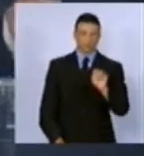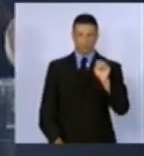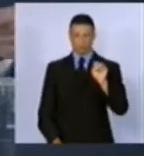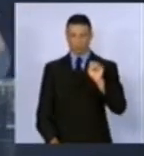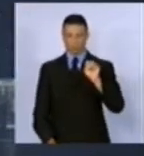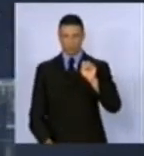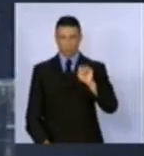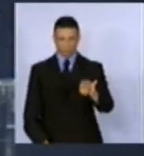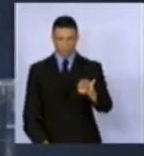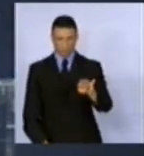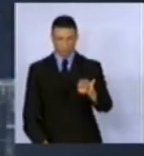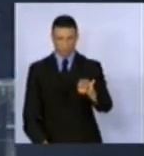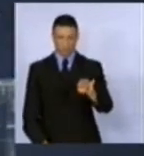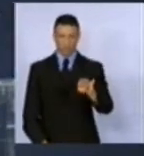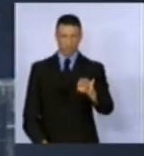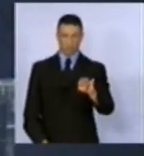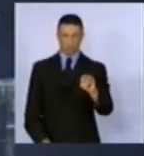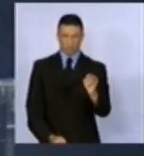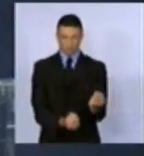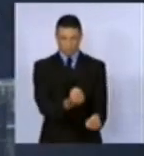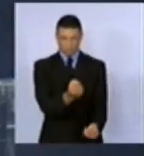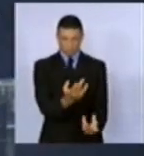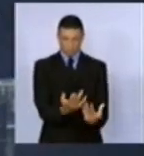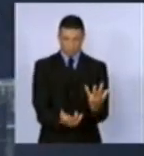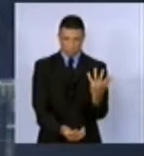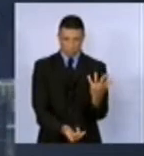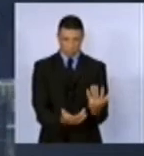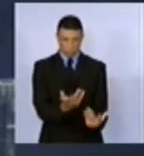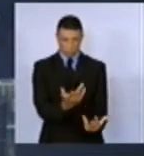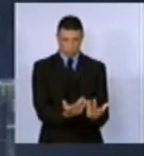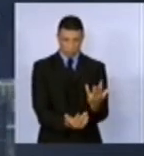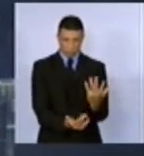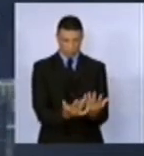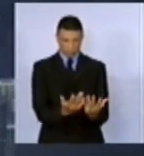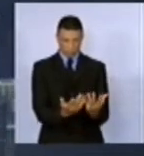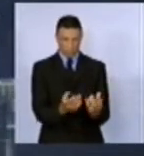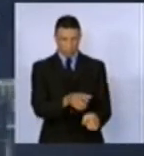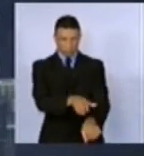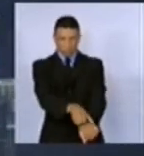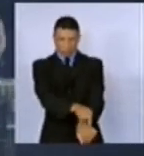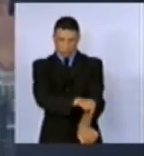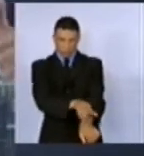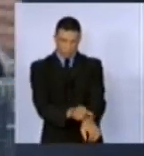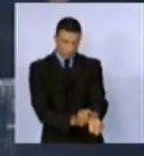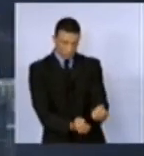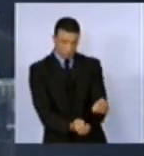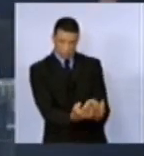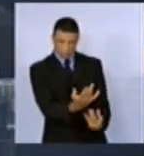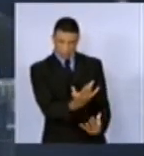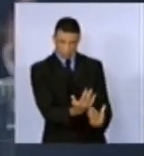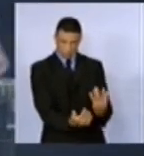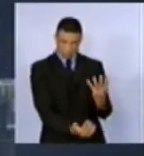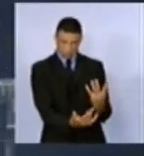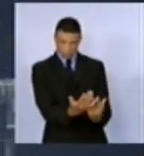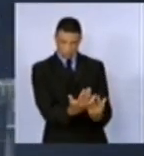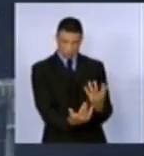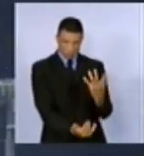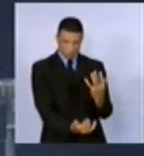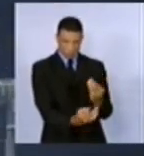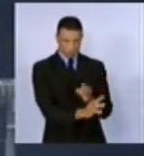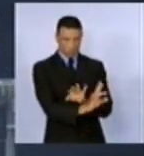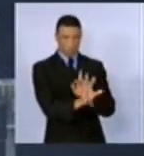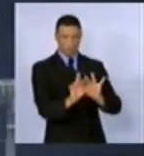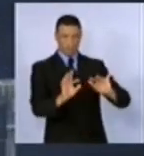no caso da da queima da Palha evita que uma parte do